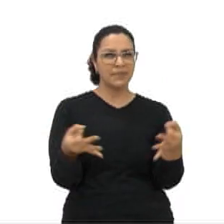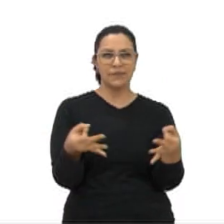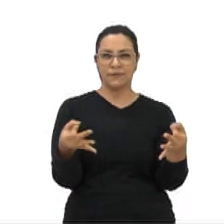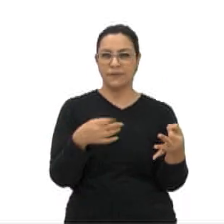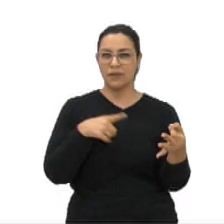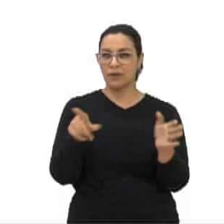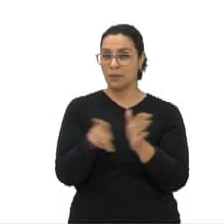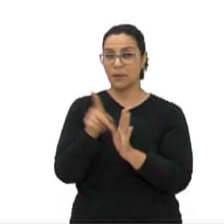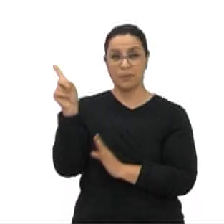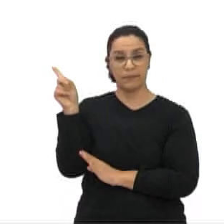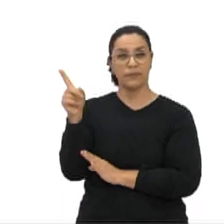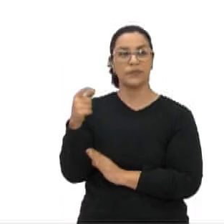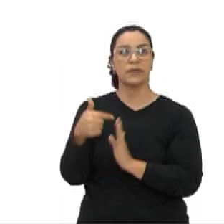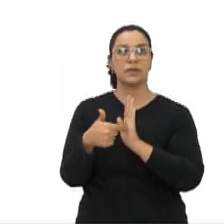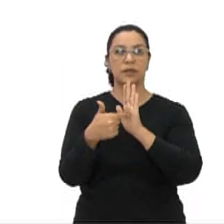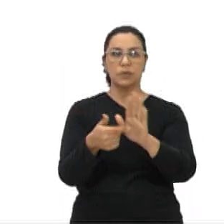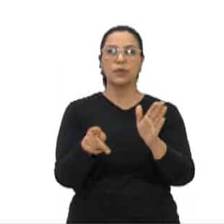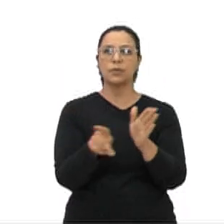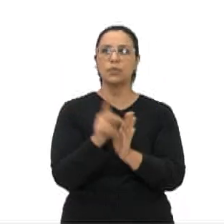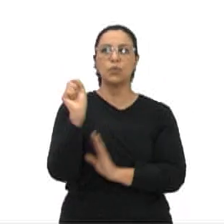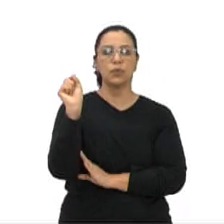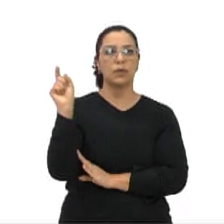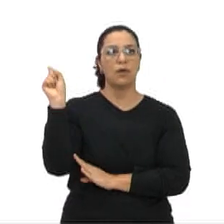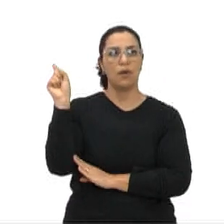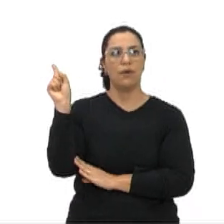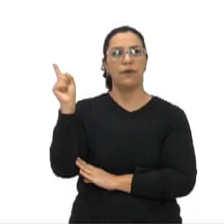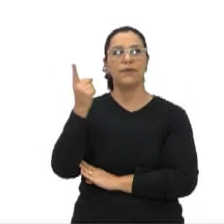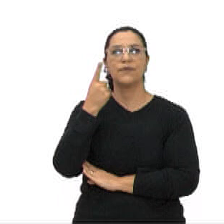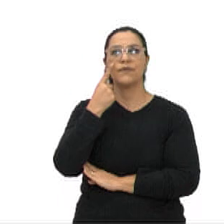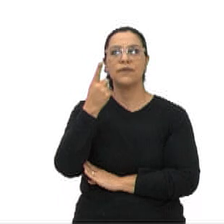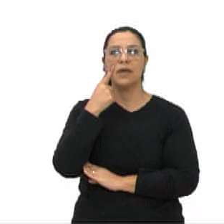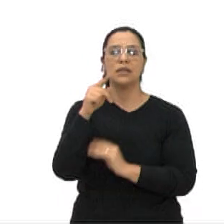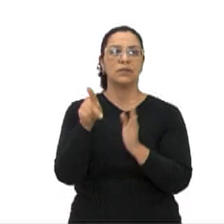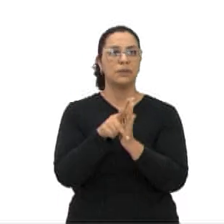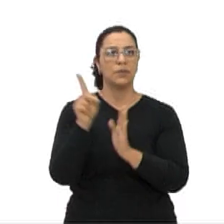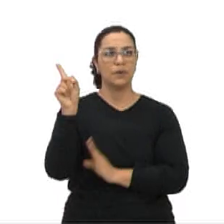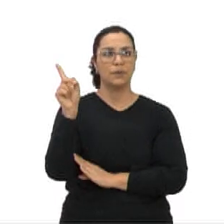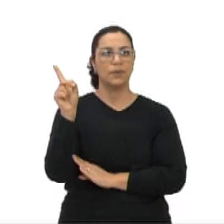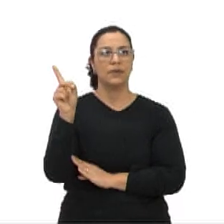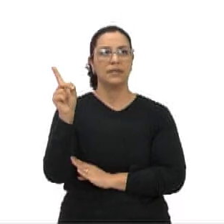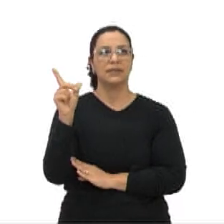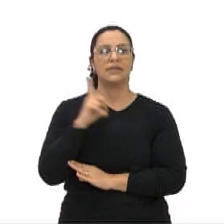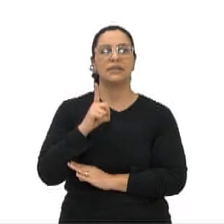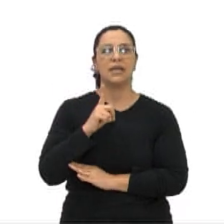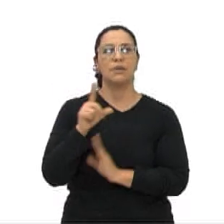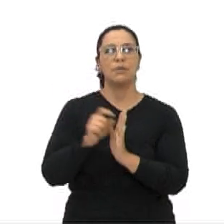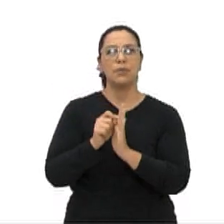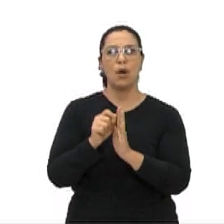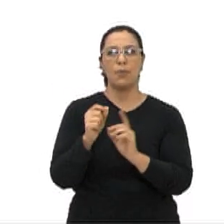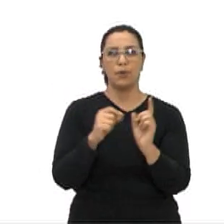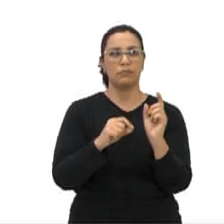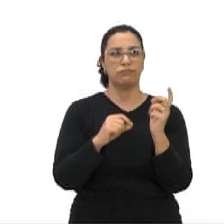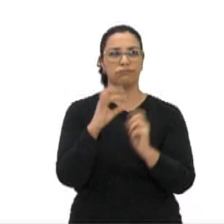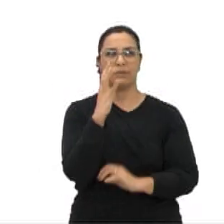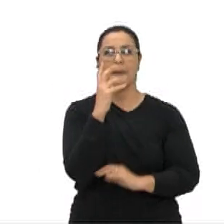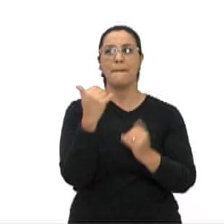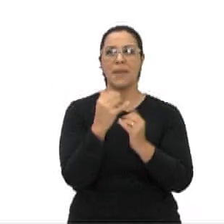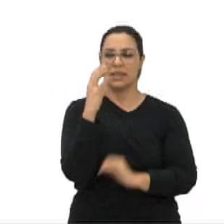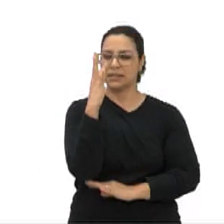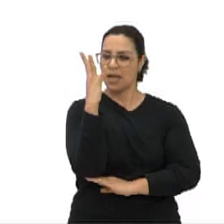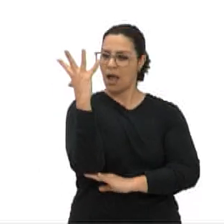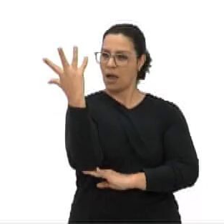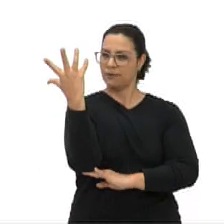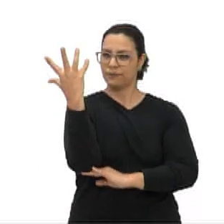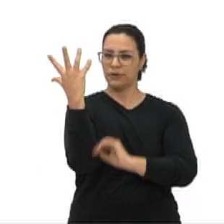da natureza morta. Ele vai trabalhar, então, ó, por exemplo, olha só a questão dos galhos e do tronco